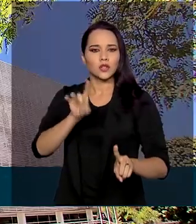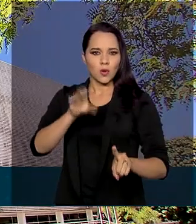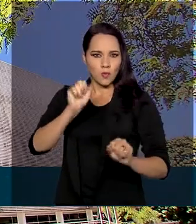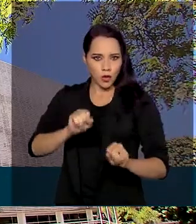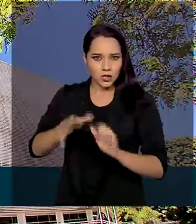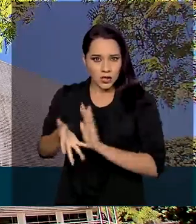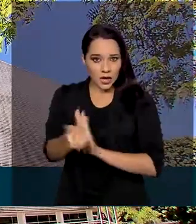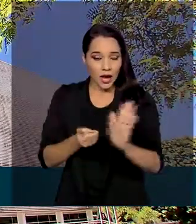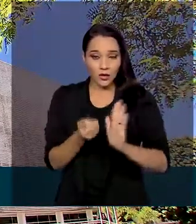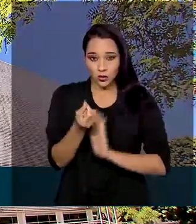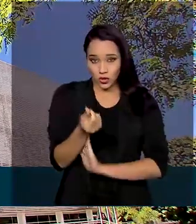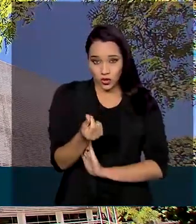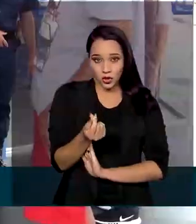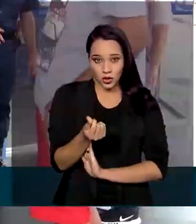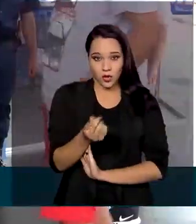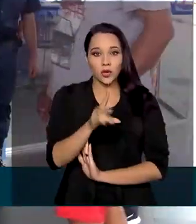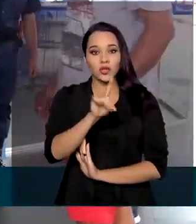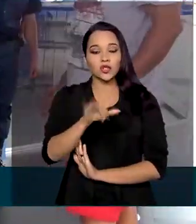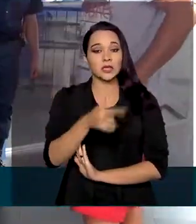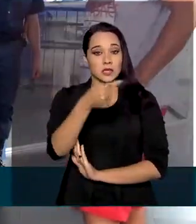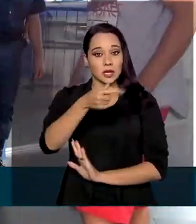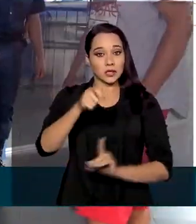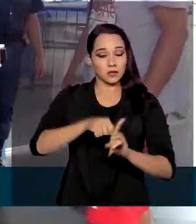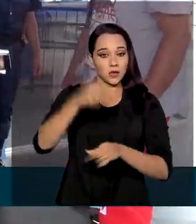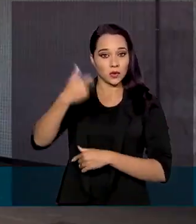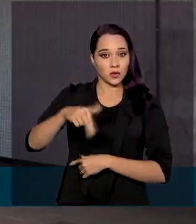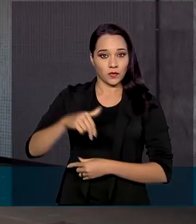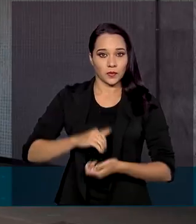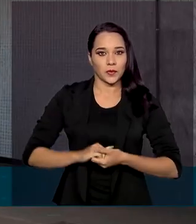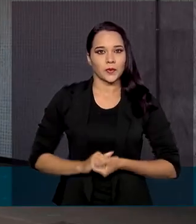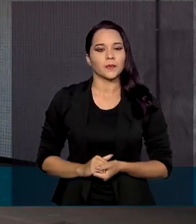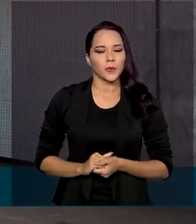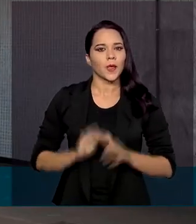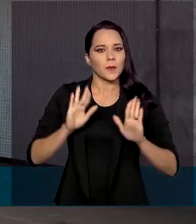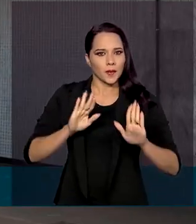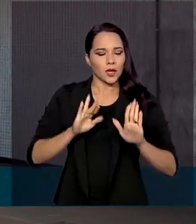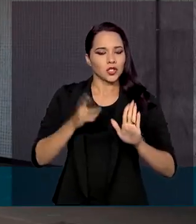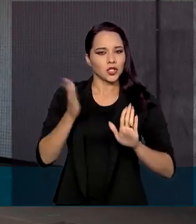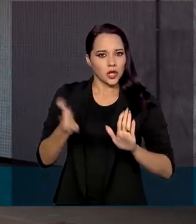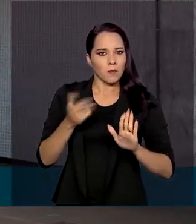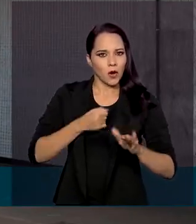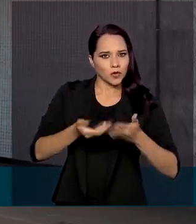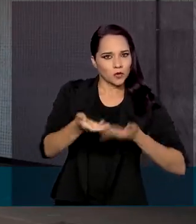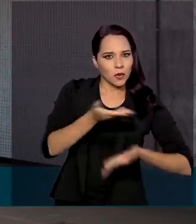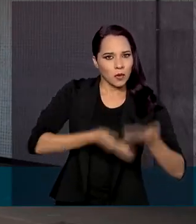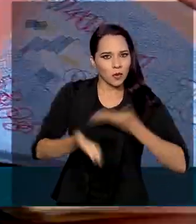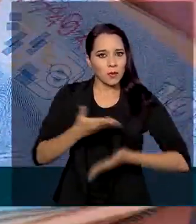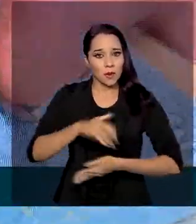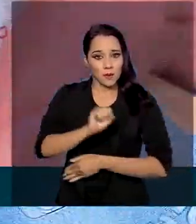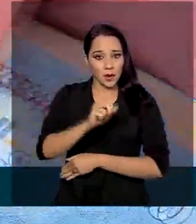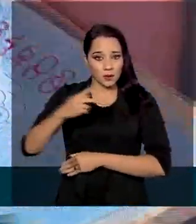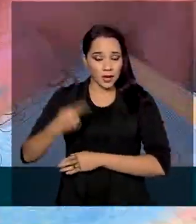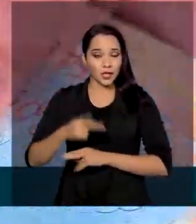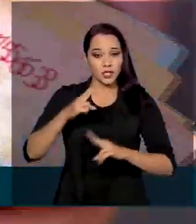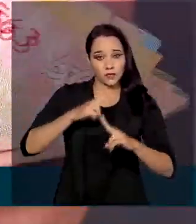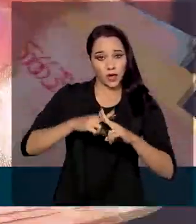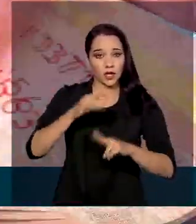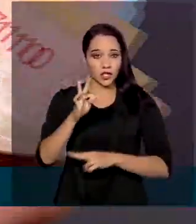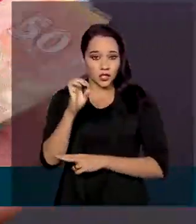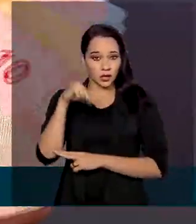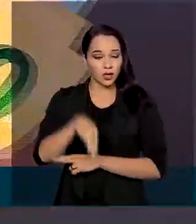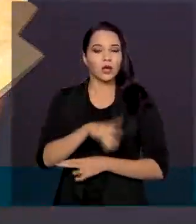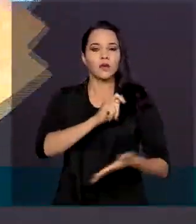ser sacado em espécie a partir do dia 7 de novembro. Mas já pode ser movimentado pelo aplicativo Caixa Tem para